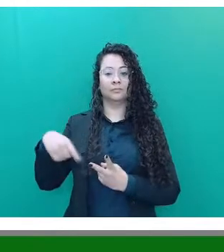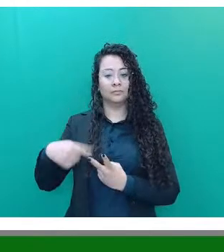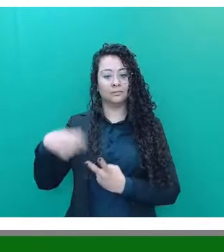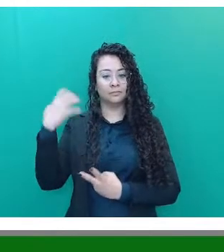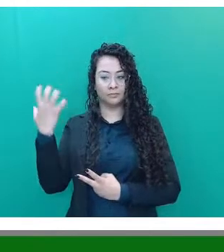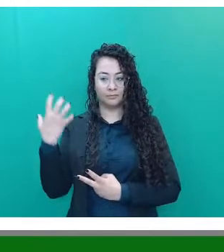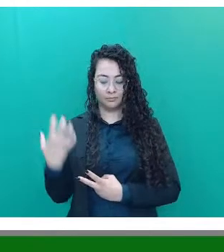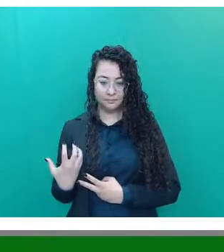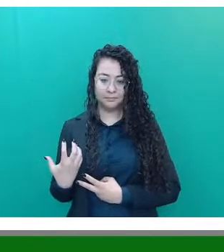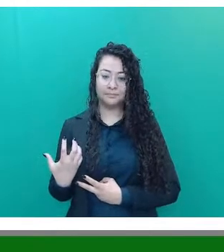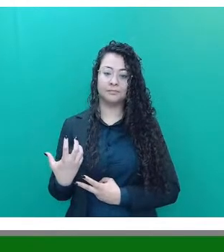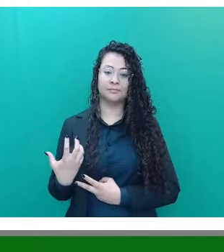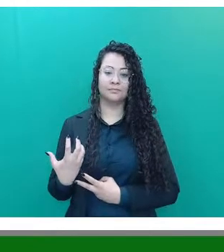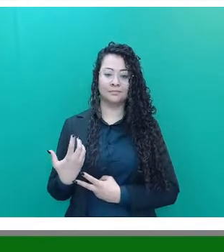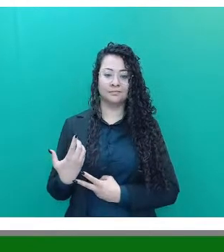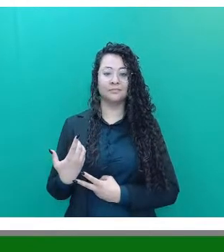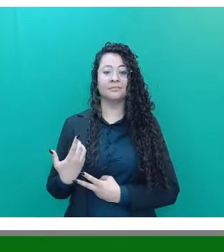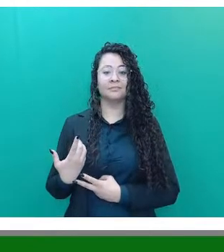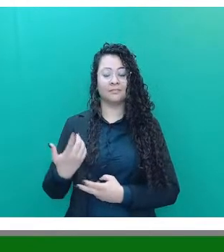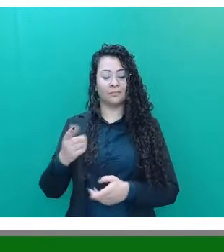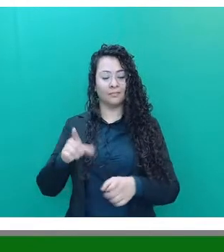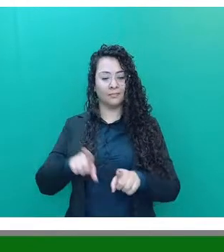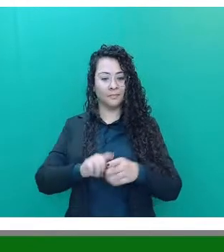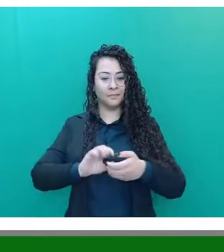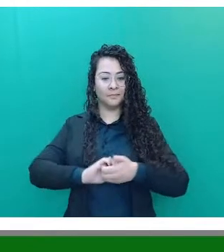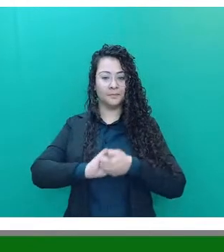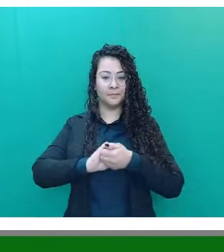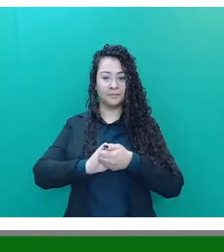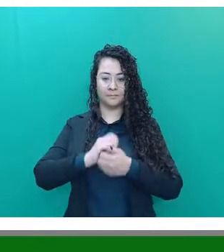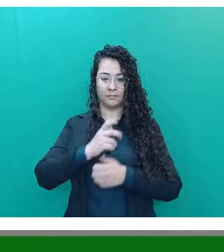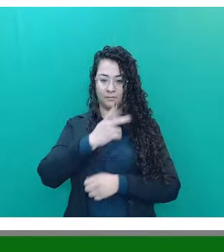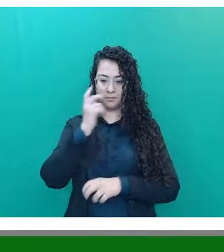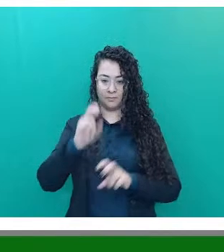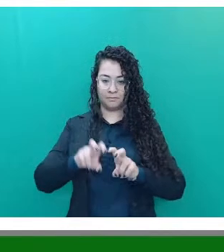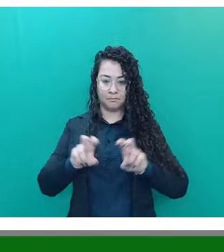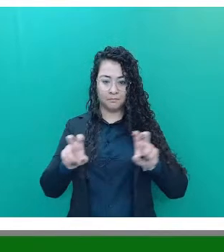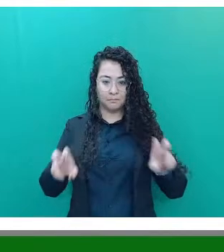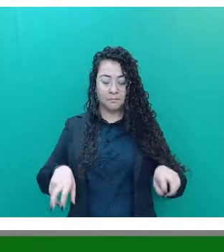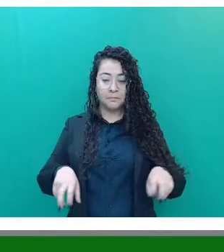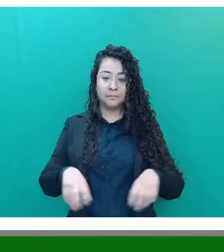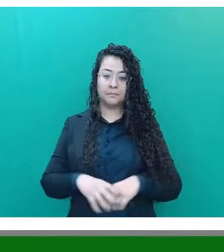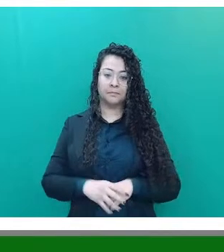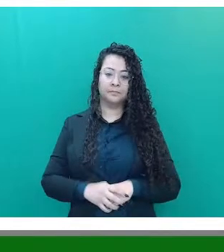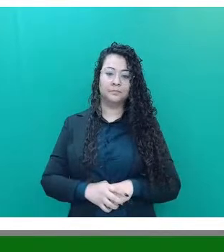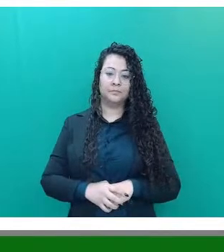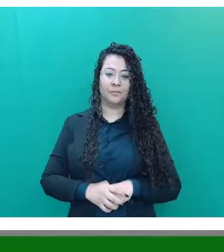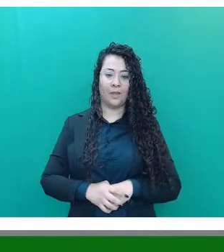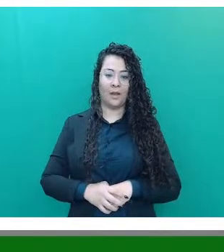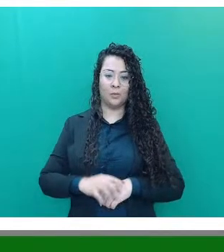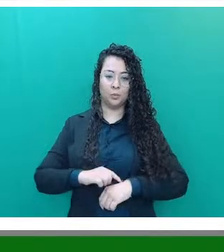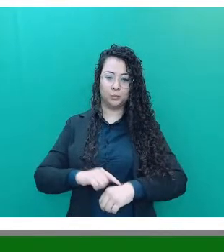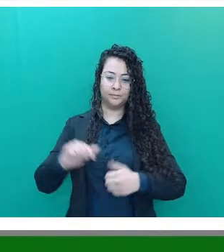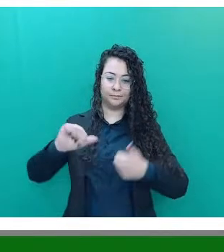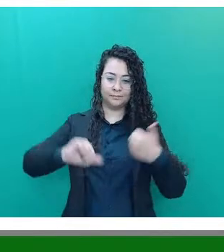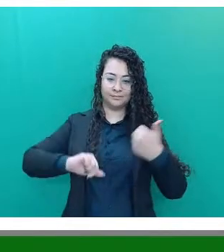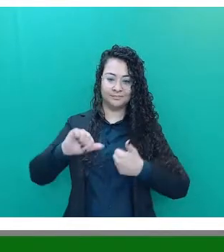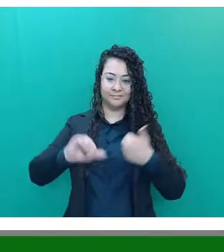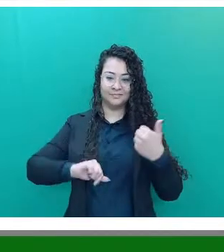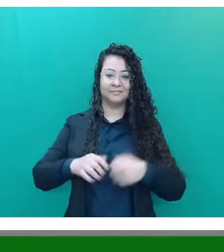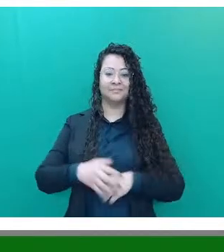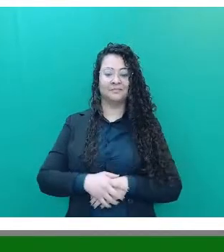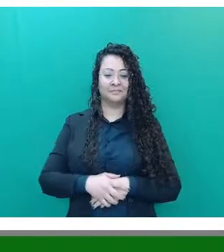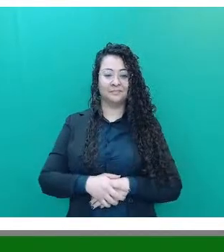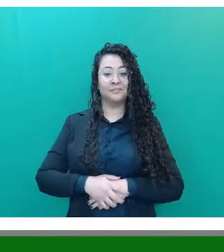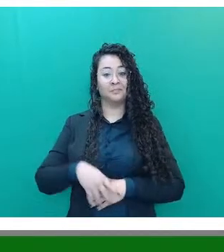meus colegas que estão na banca nesse momento de erguição, né, a Patrícia, professor Nazir.